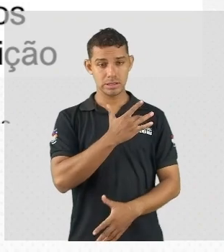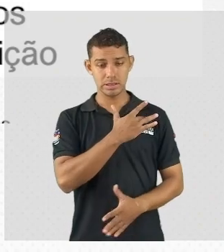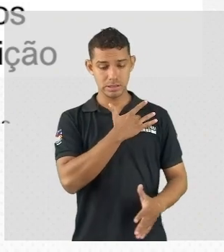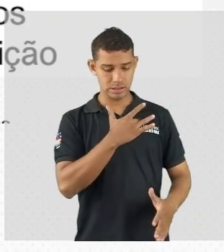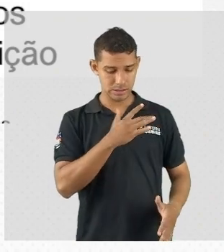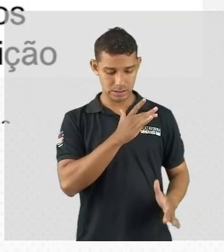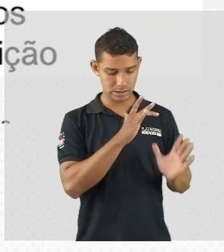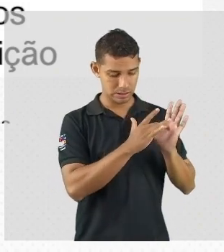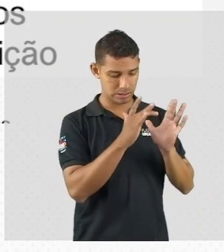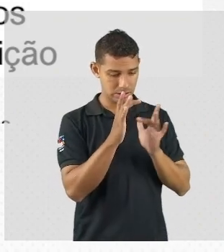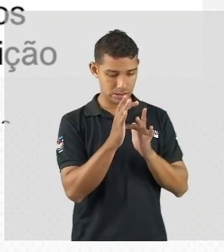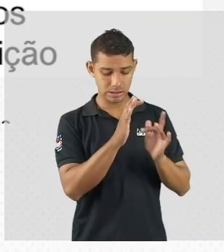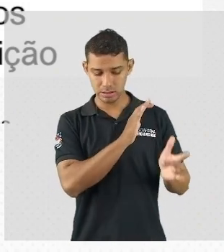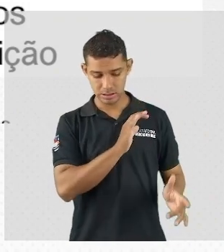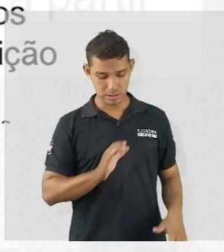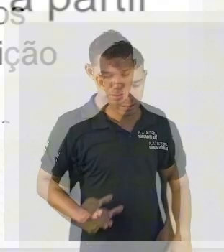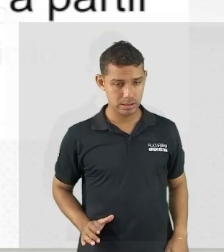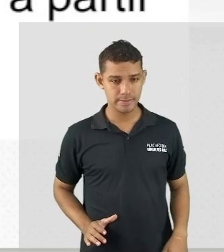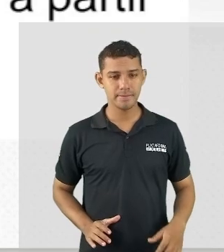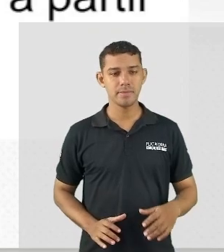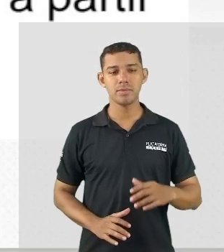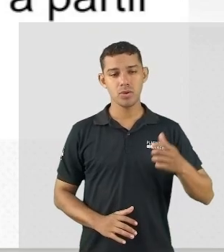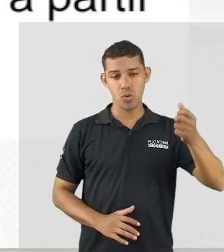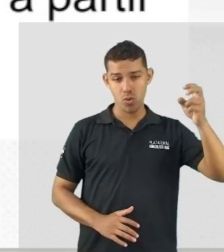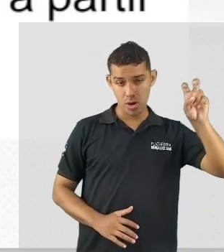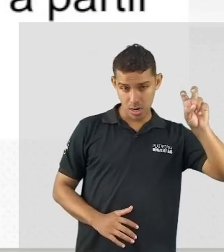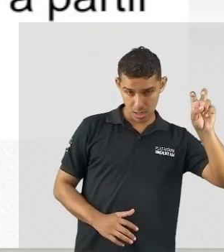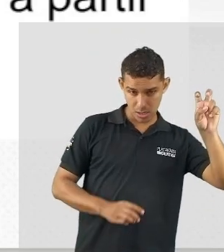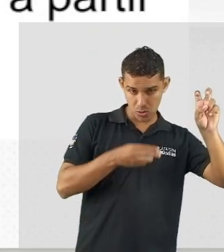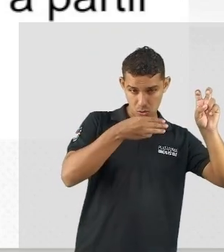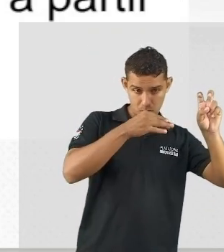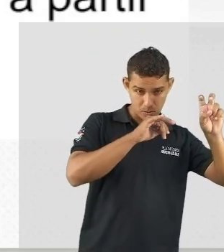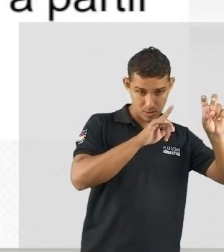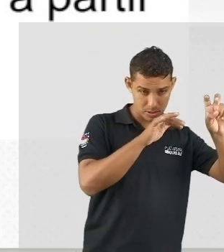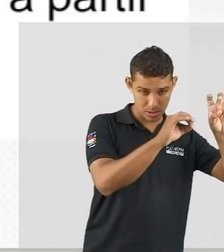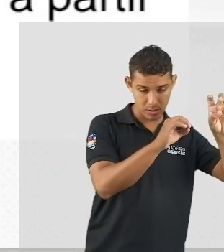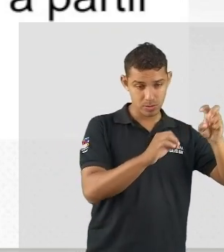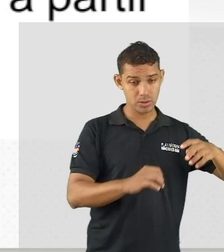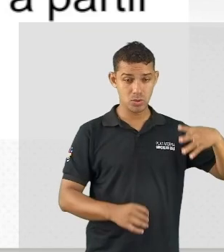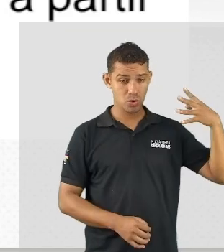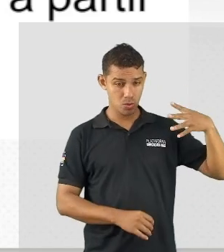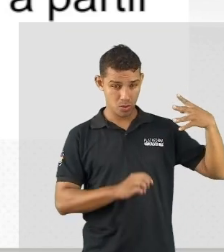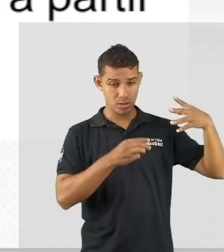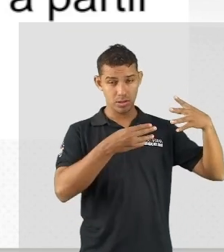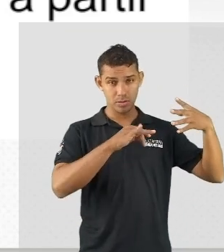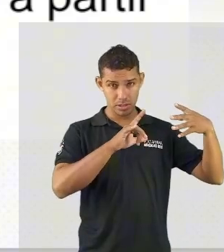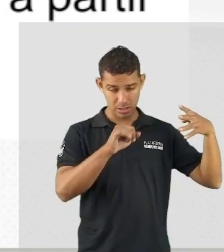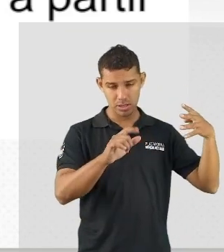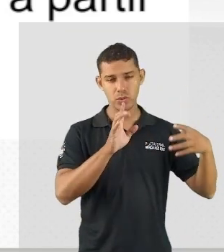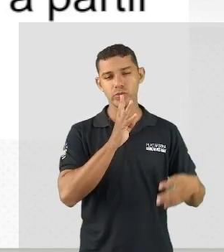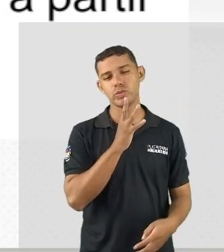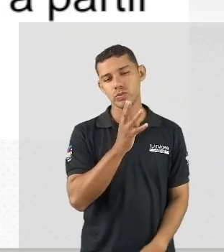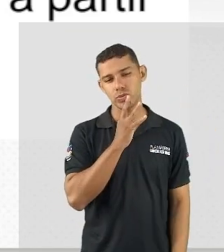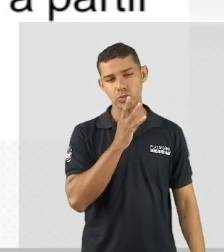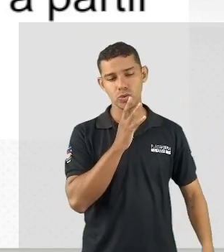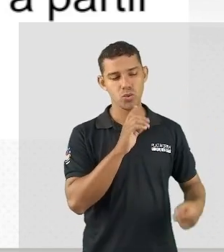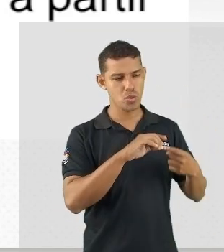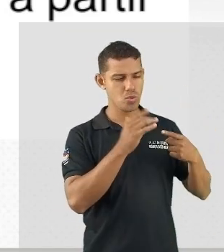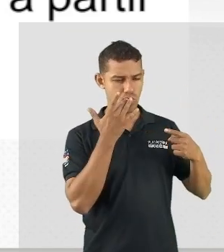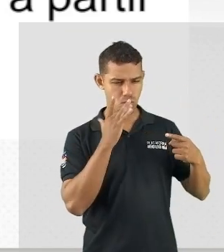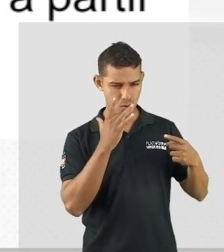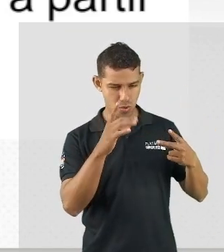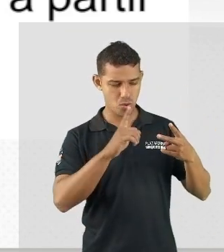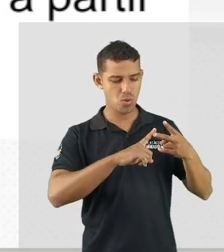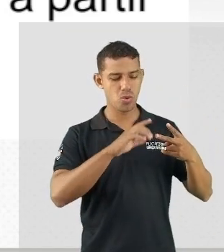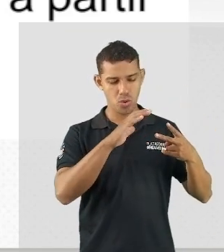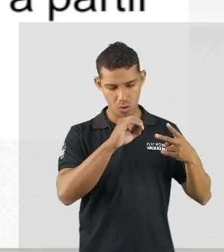para extração e operação. Então, o quinto milênio, o quarto milênio, né, havia o conhecimento do ouro e do cobre nativos, né, da prata